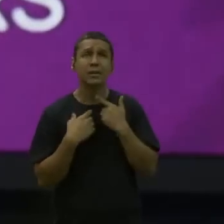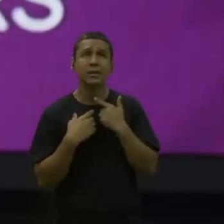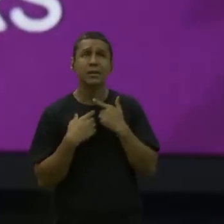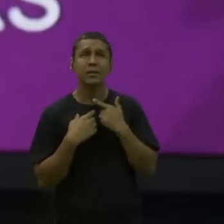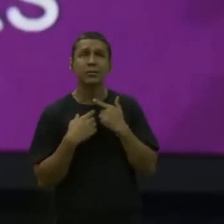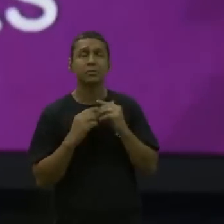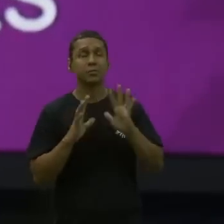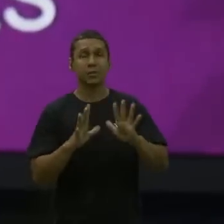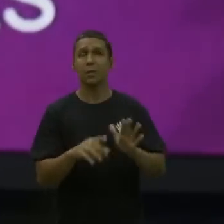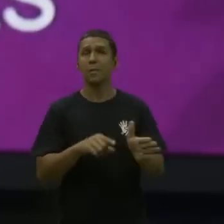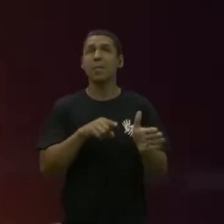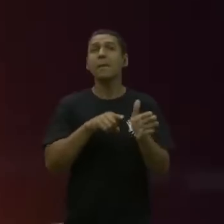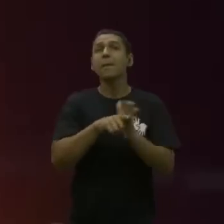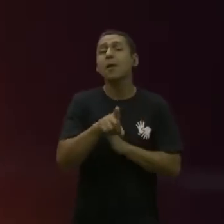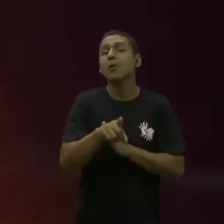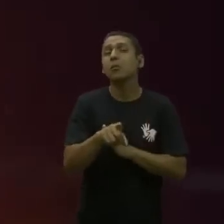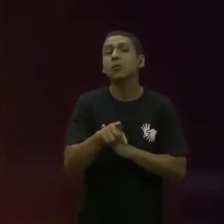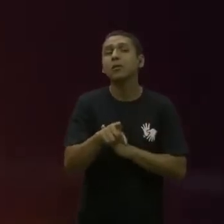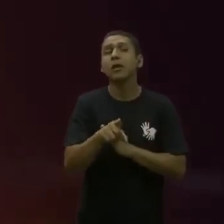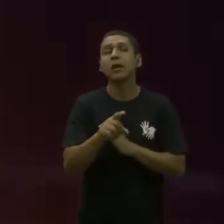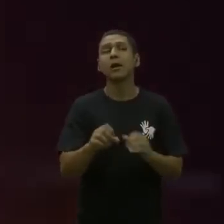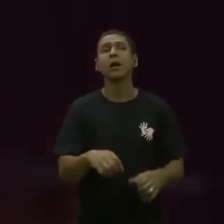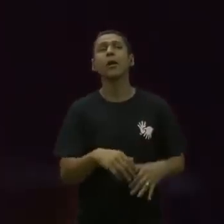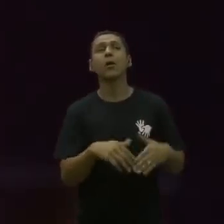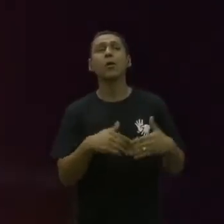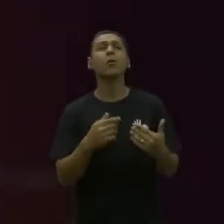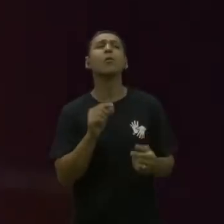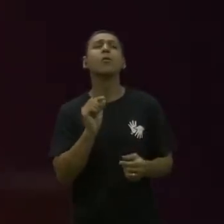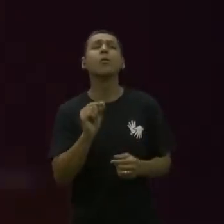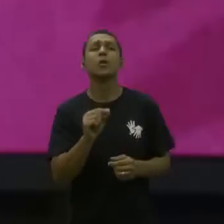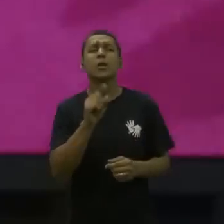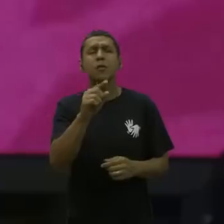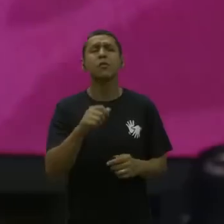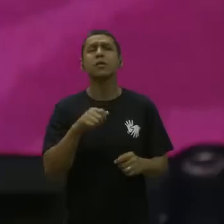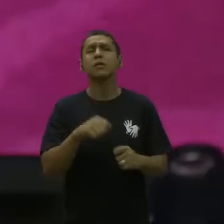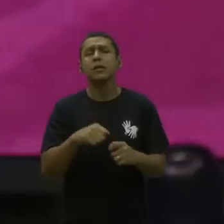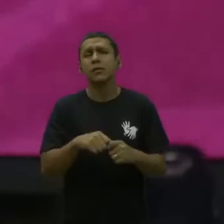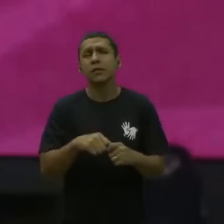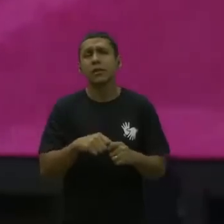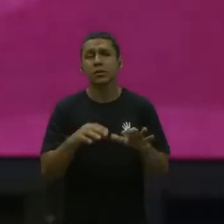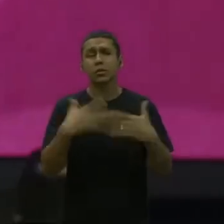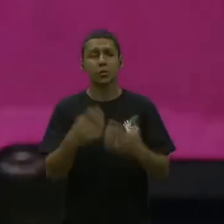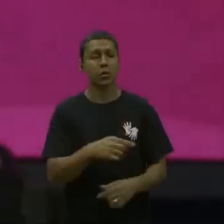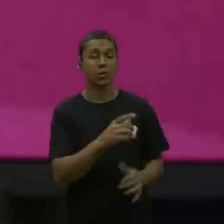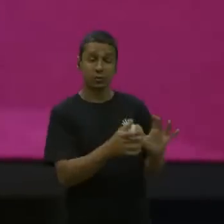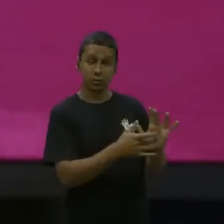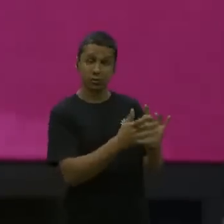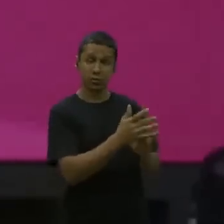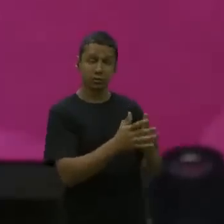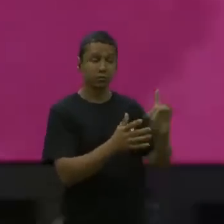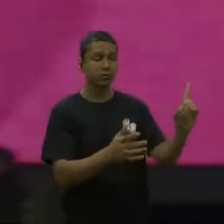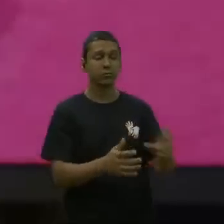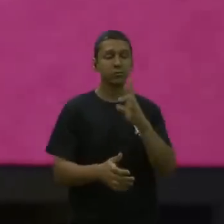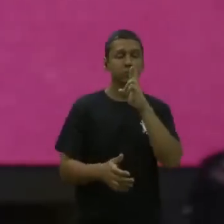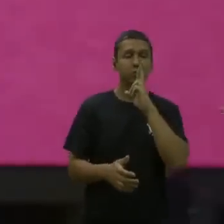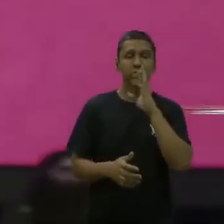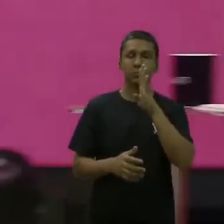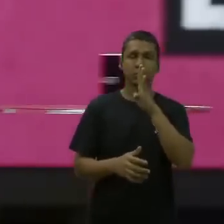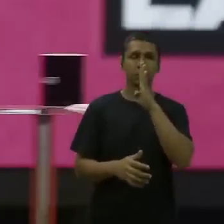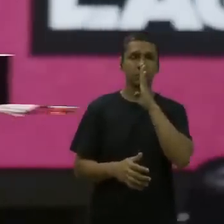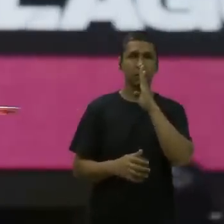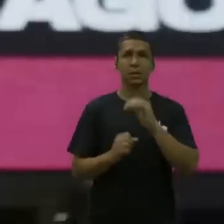gente faz quando ele não trabalha no tempo que a gente queria que ele trabalhasse? Como é que a gente